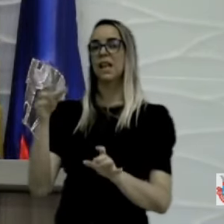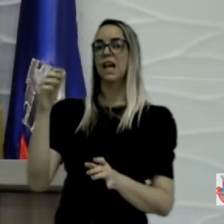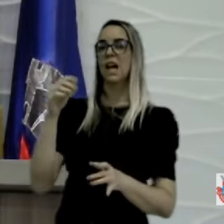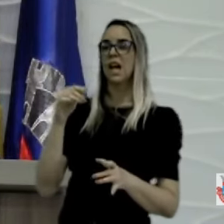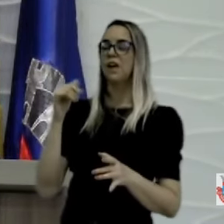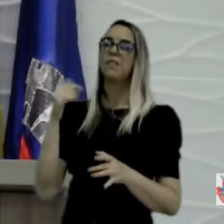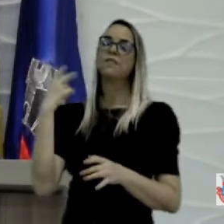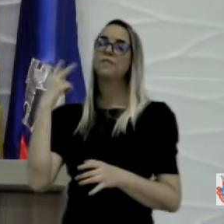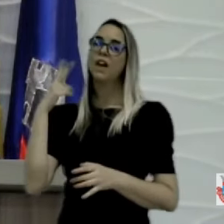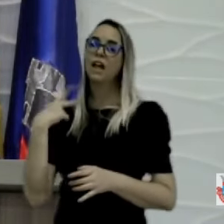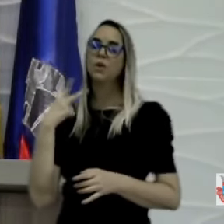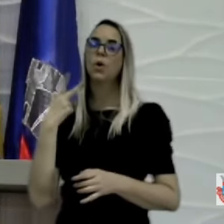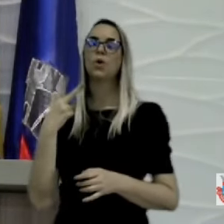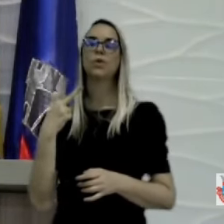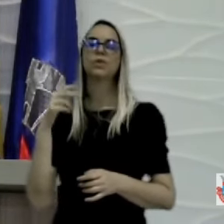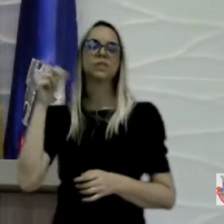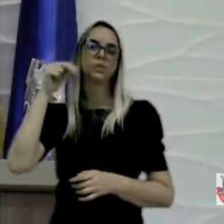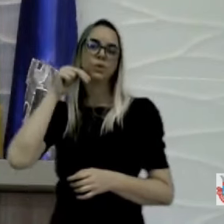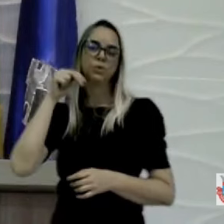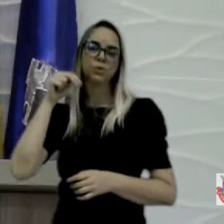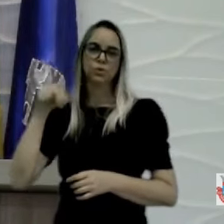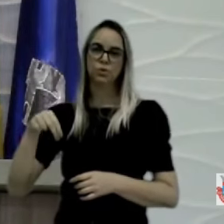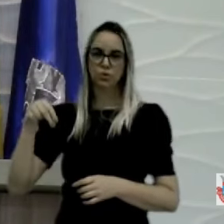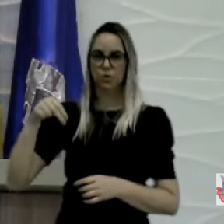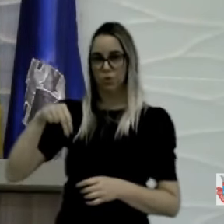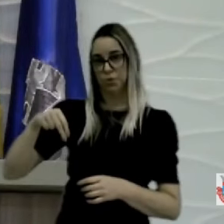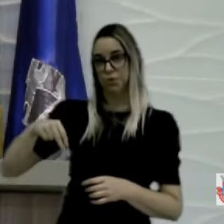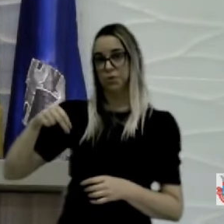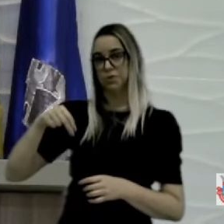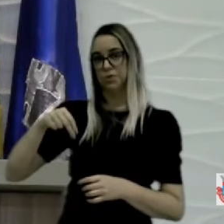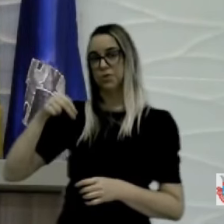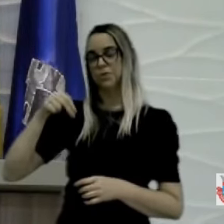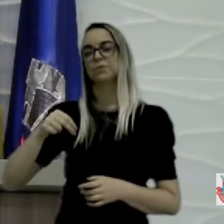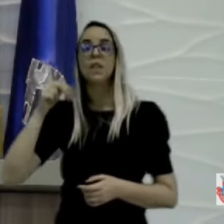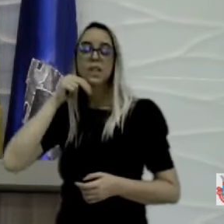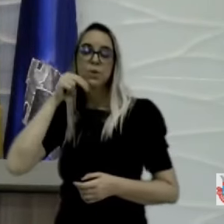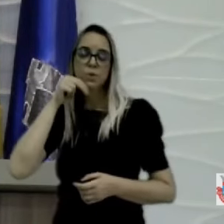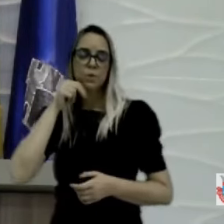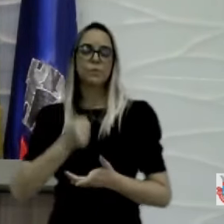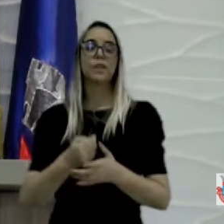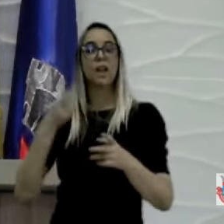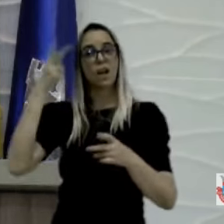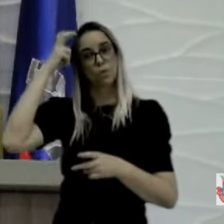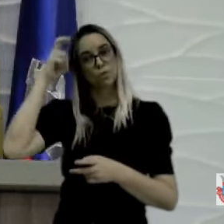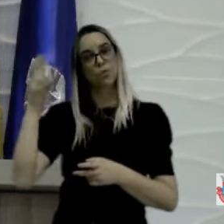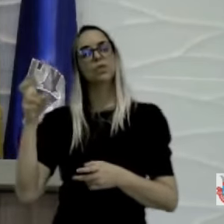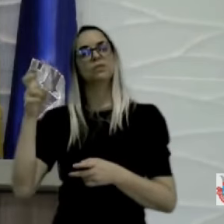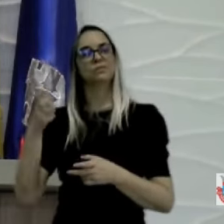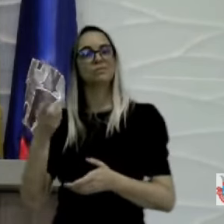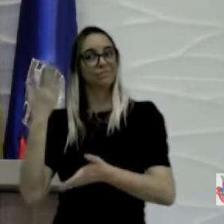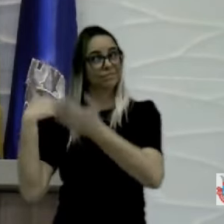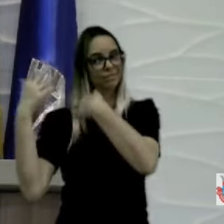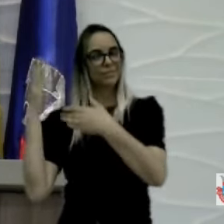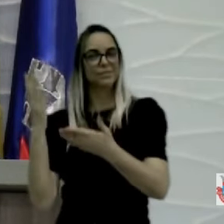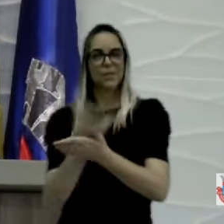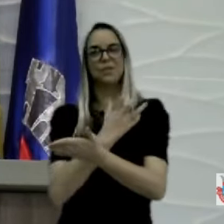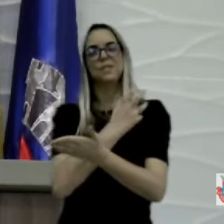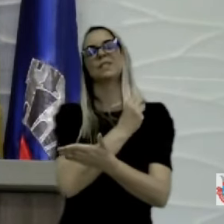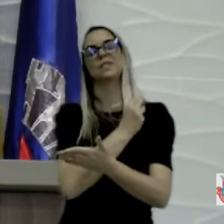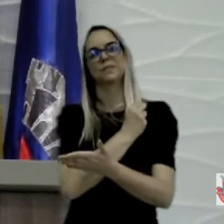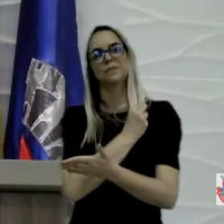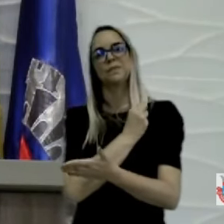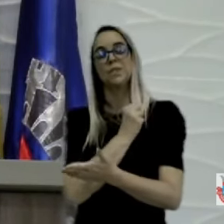pelo evento de ontem, onde ele vem resgatando uma cultura que começou bem pequenininho lá atrás e vem